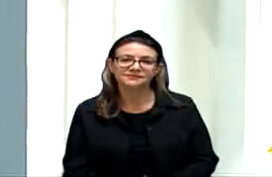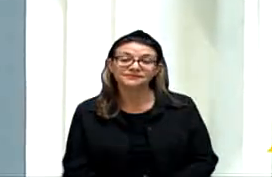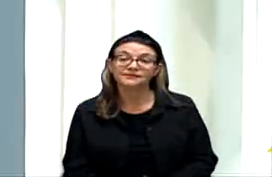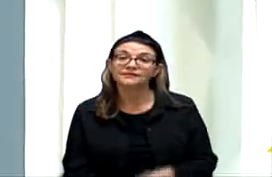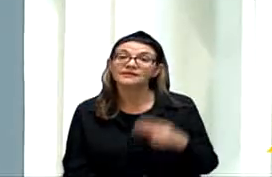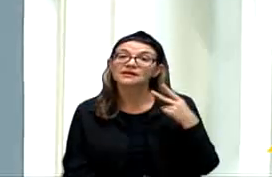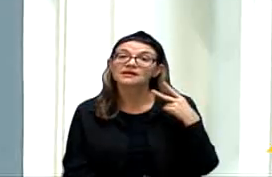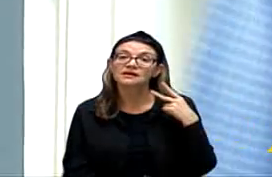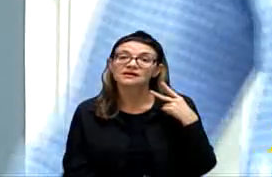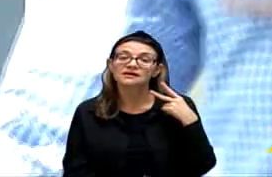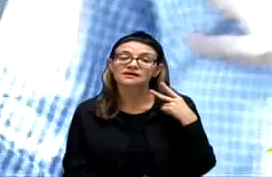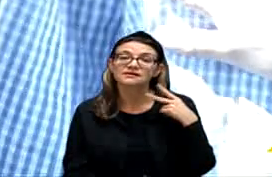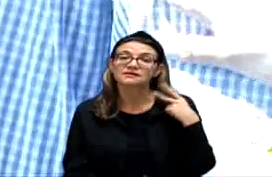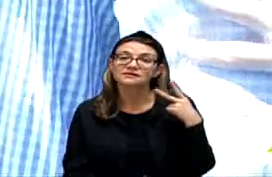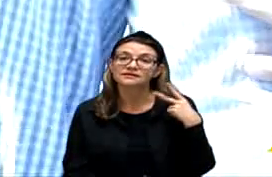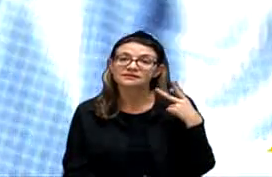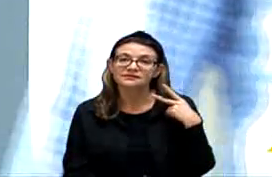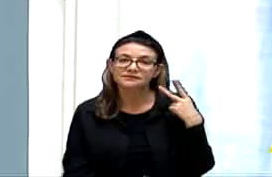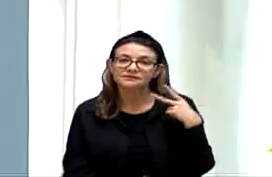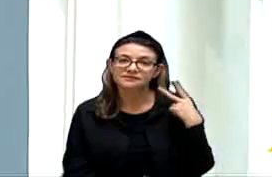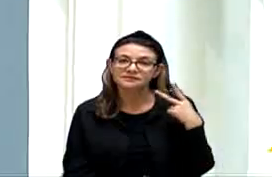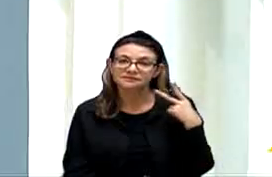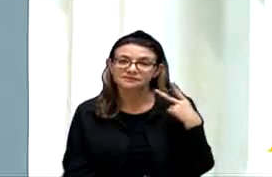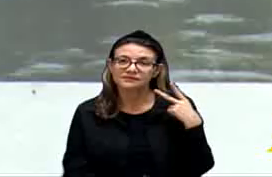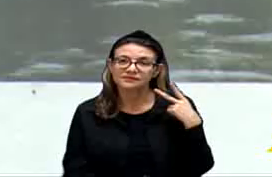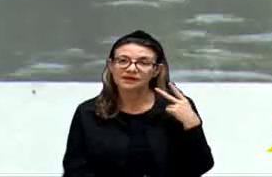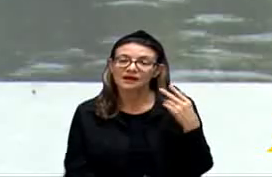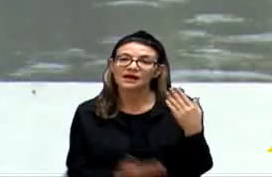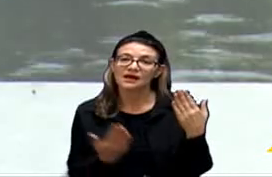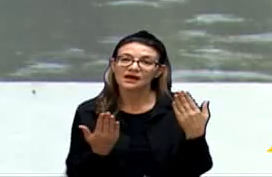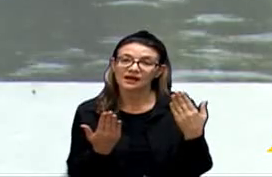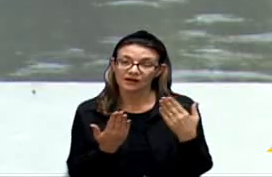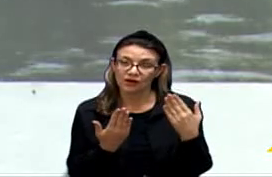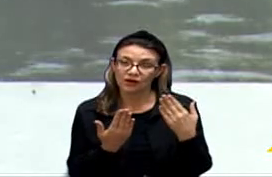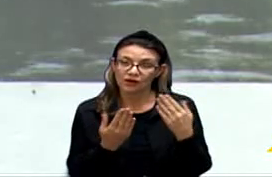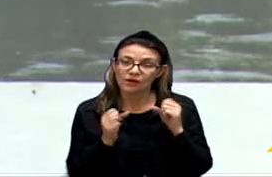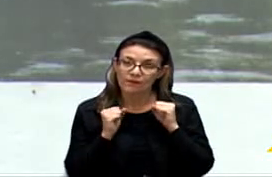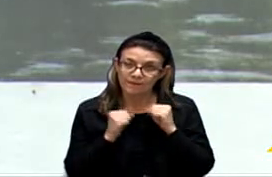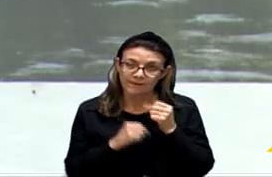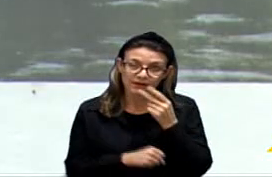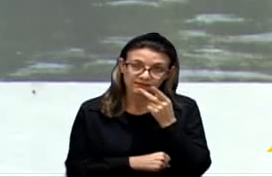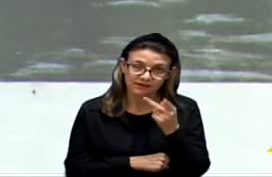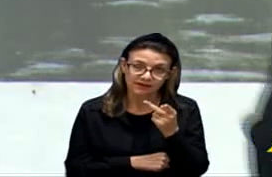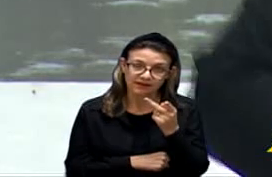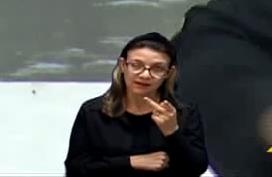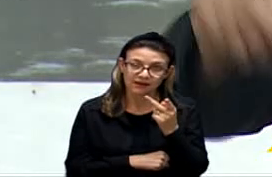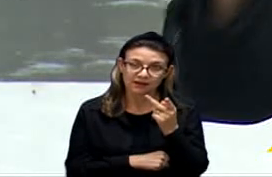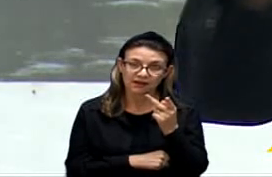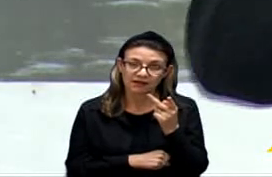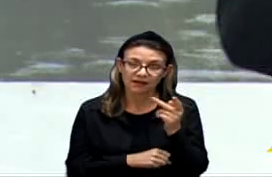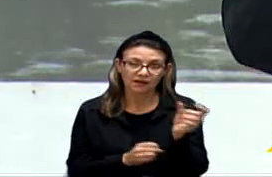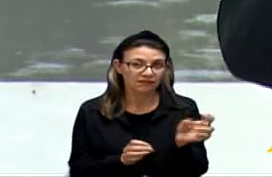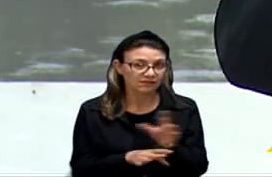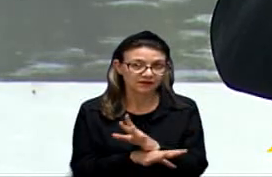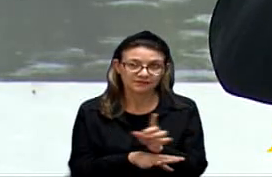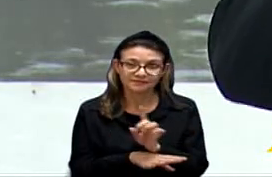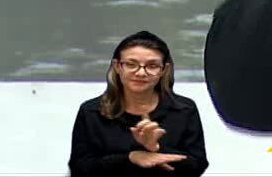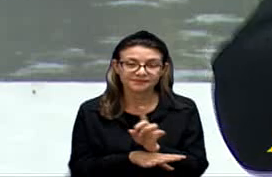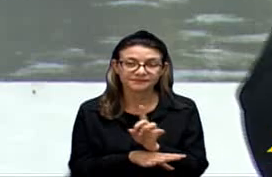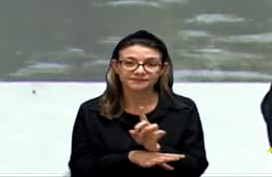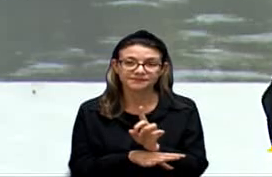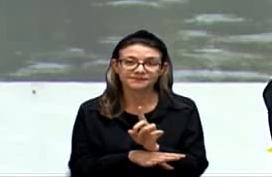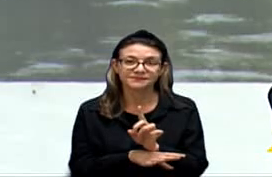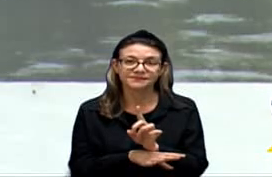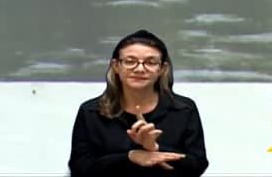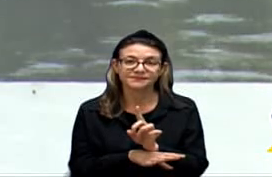vora a vadora vereadora só agora F Senor eu não terminei não mas ainda tá meu tempo vou deixar eu